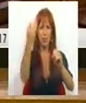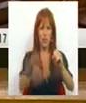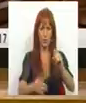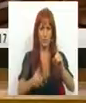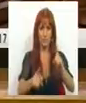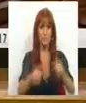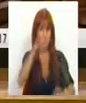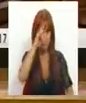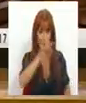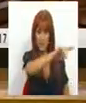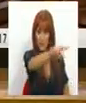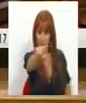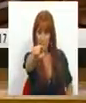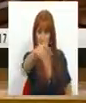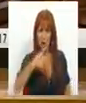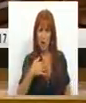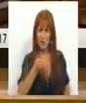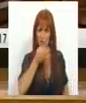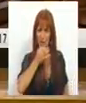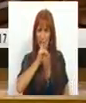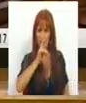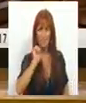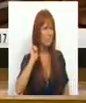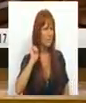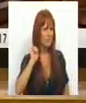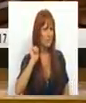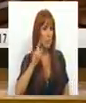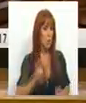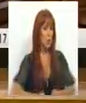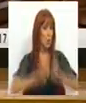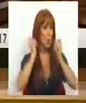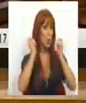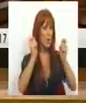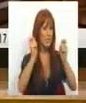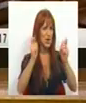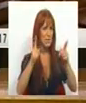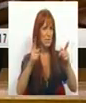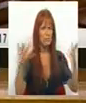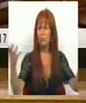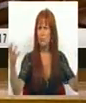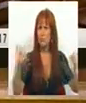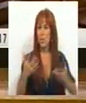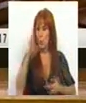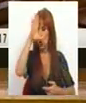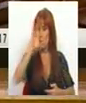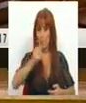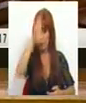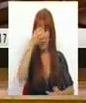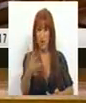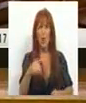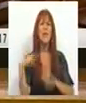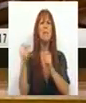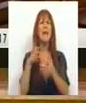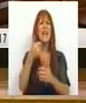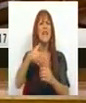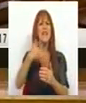0,7%. Lembram-se? Estamos a falar do investimento em que o atual Primeiro-Ministro, naquele